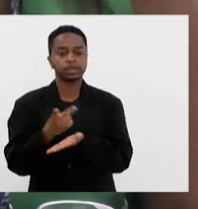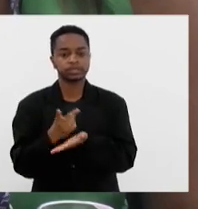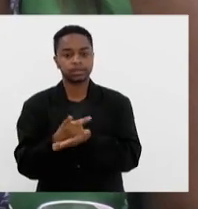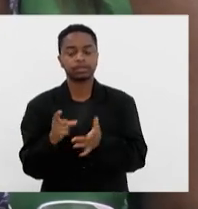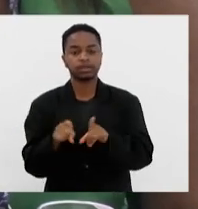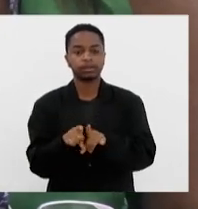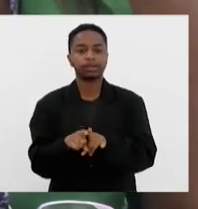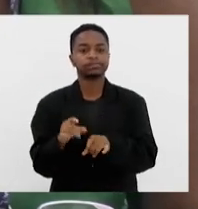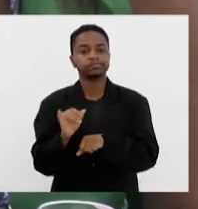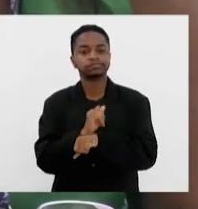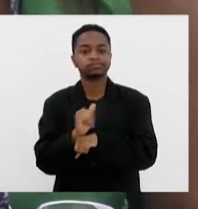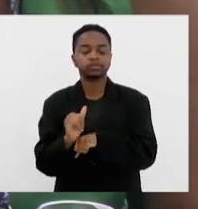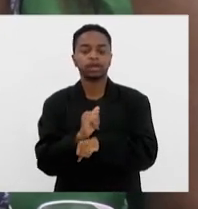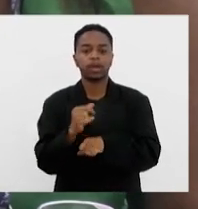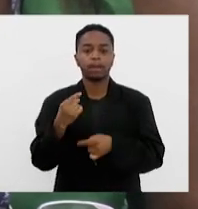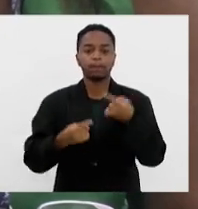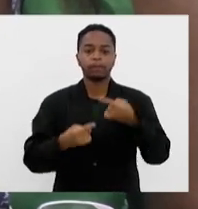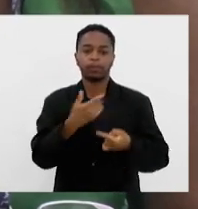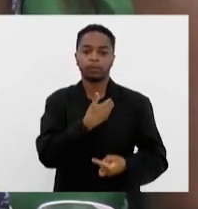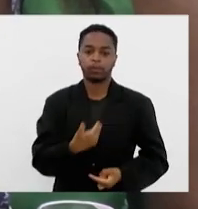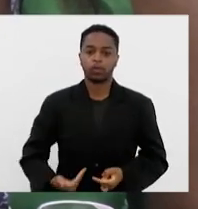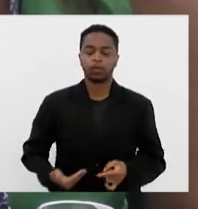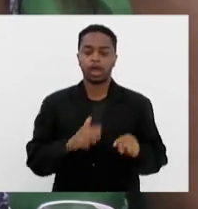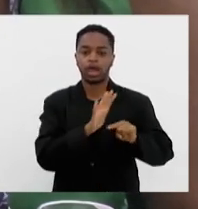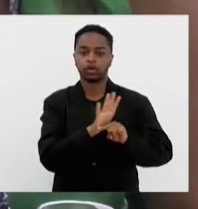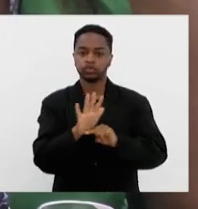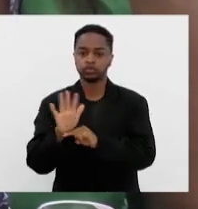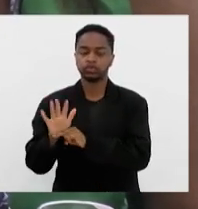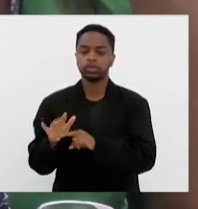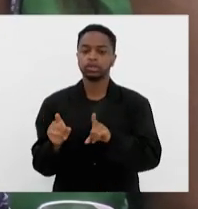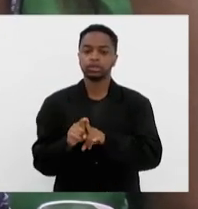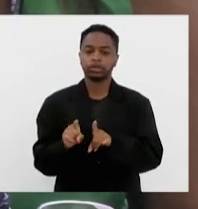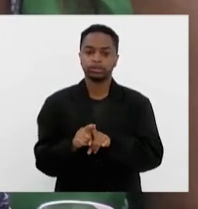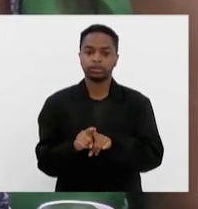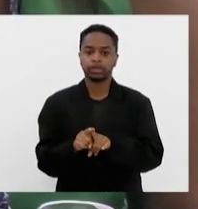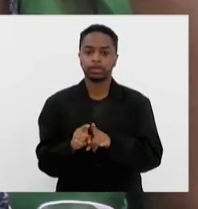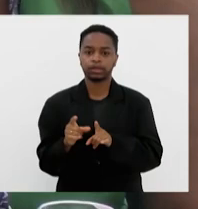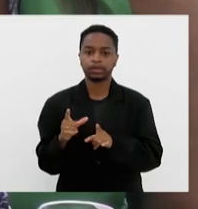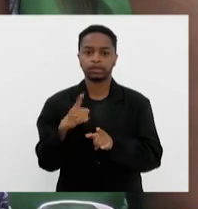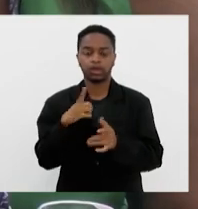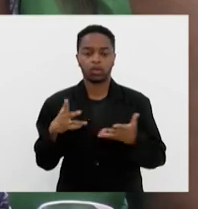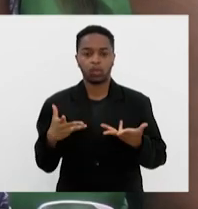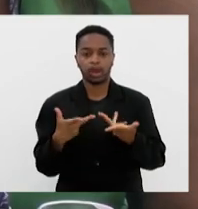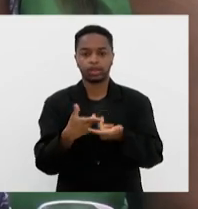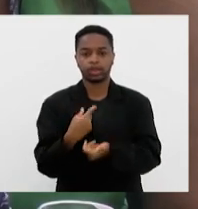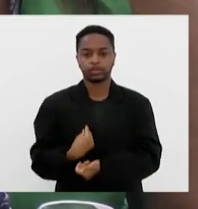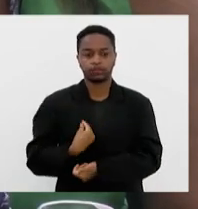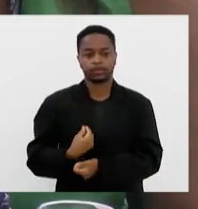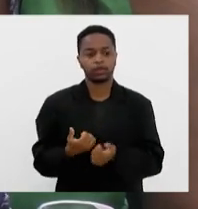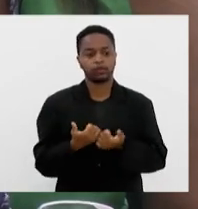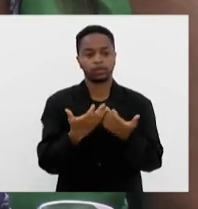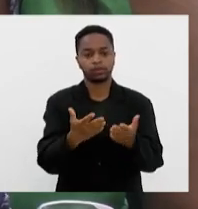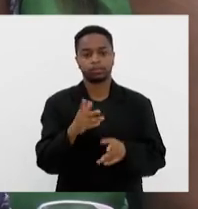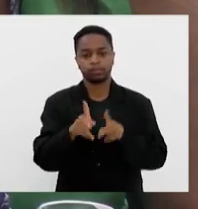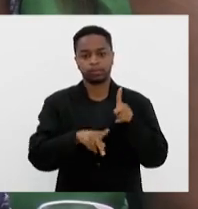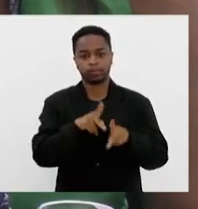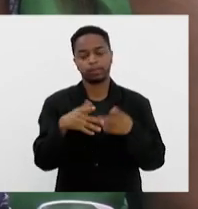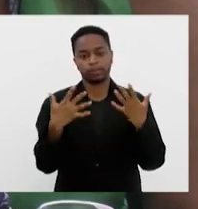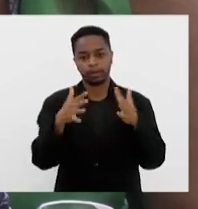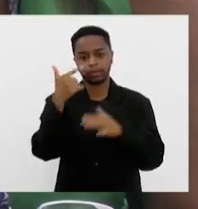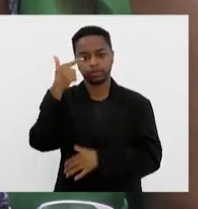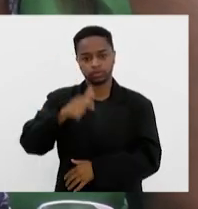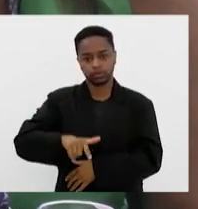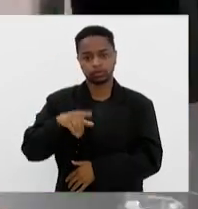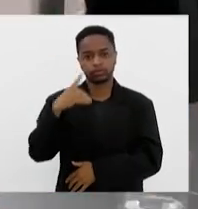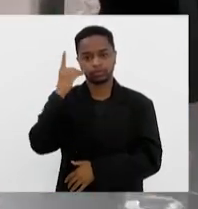traçar as políticas públicas que ajudem e que deem mais qualidade de vida para essa população. Parabéns mais uma vez, deputado Luiz Cláudio.